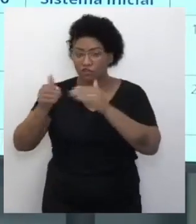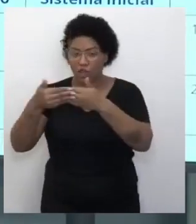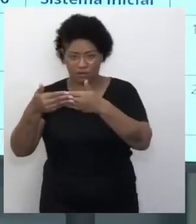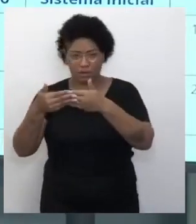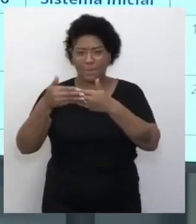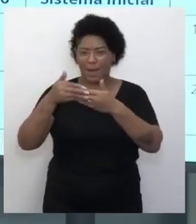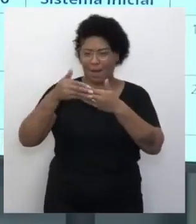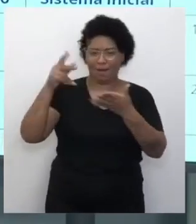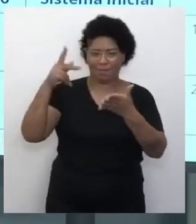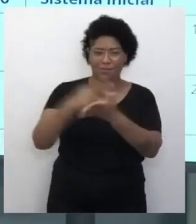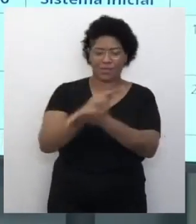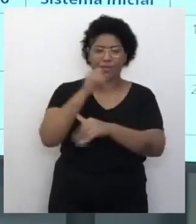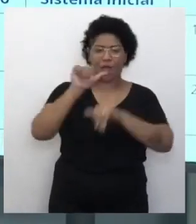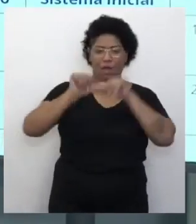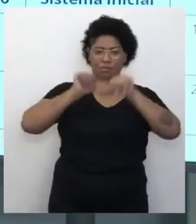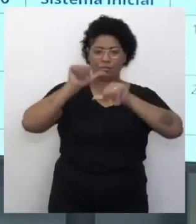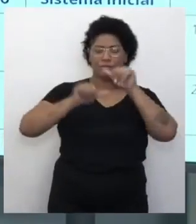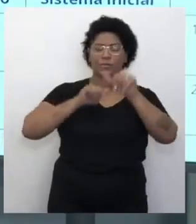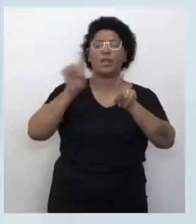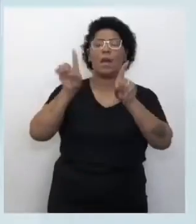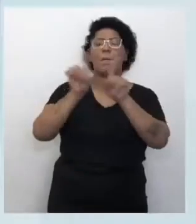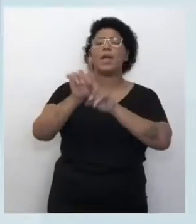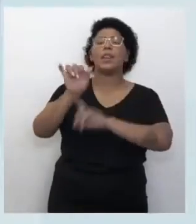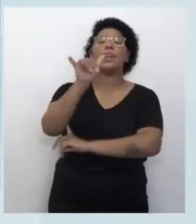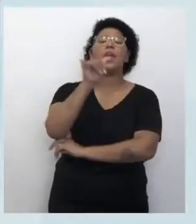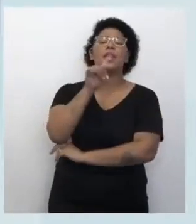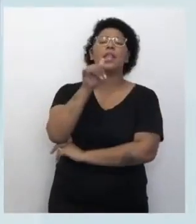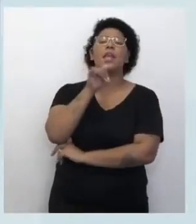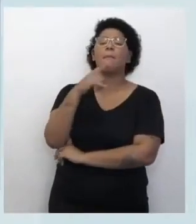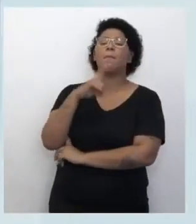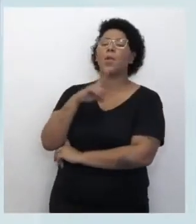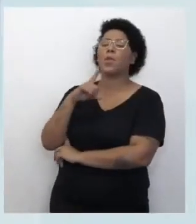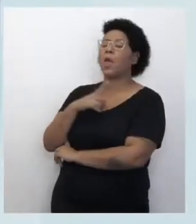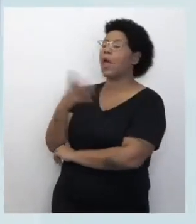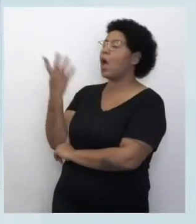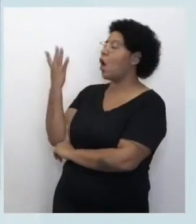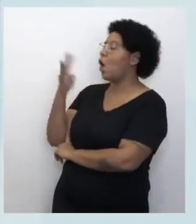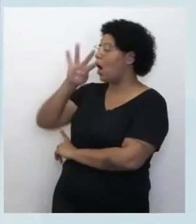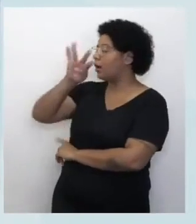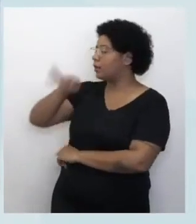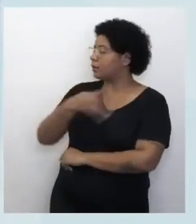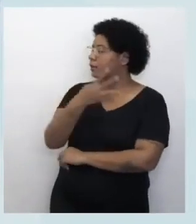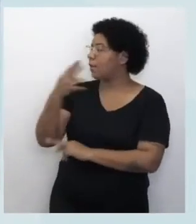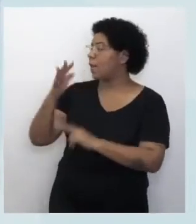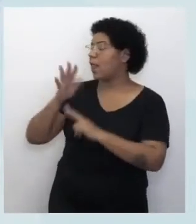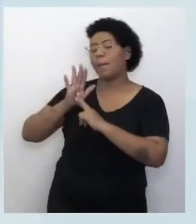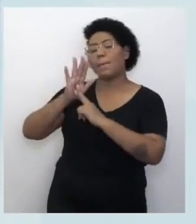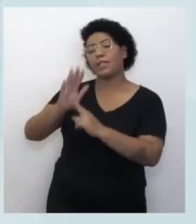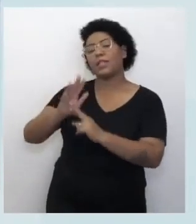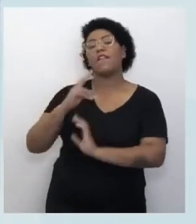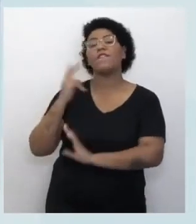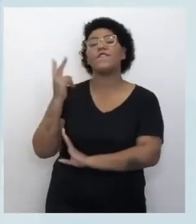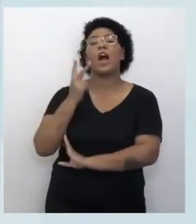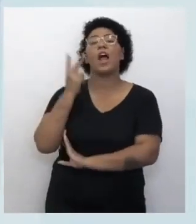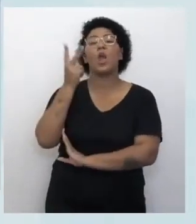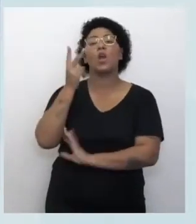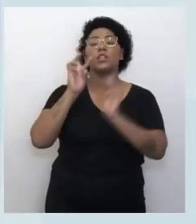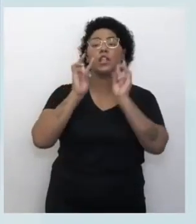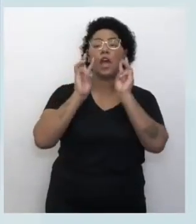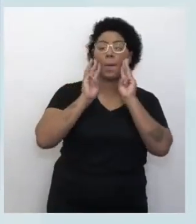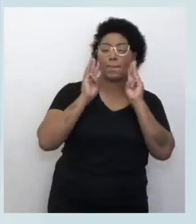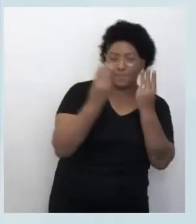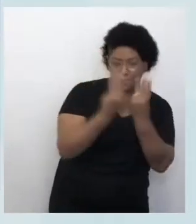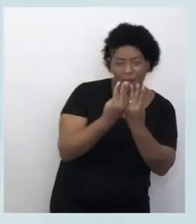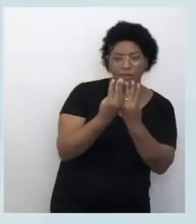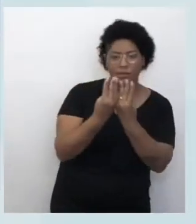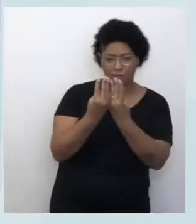Então aí nós temos um exemplo, né? A tabela a seguir apresenta valores das massas envolvidas na